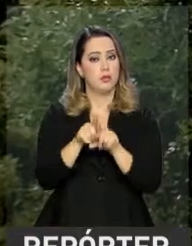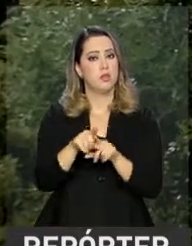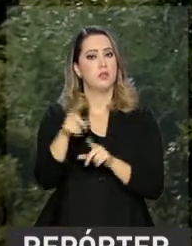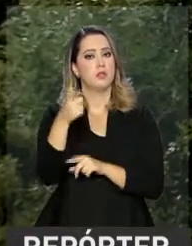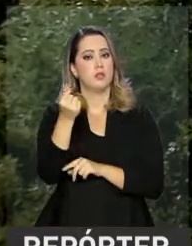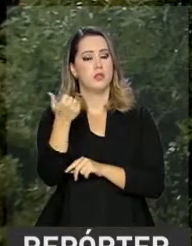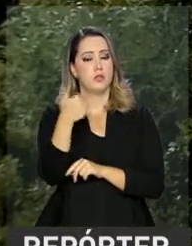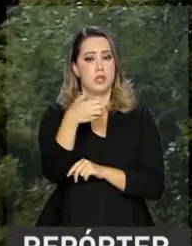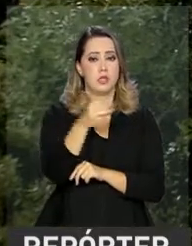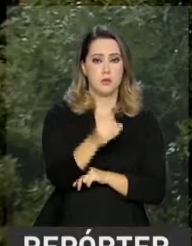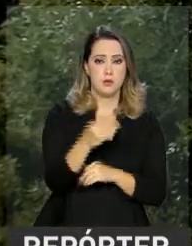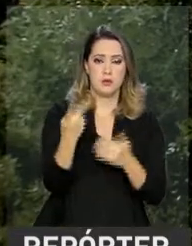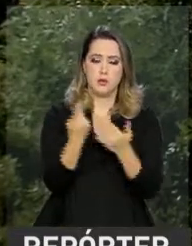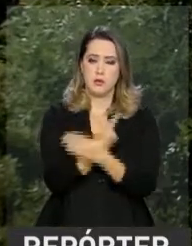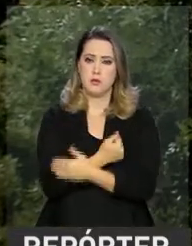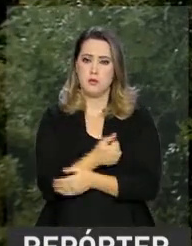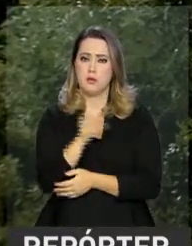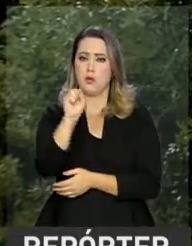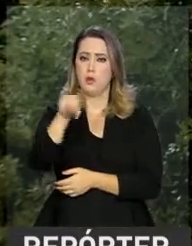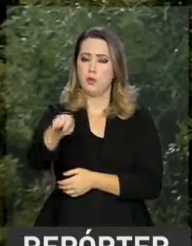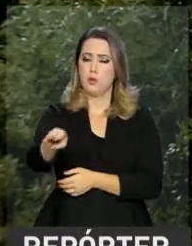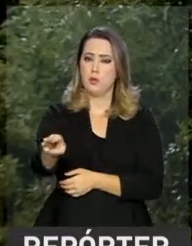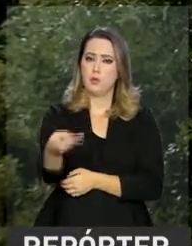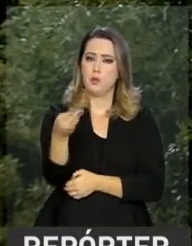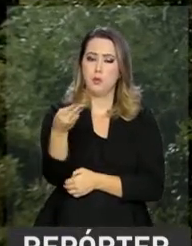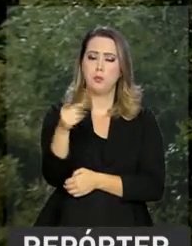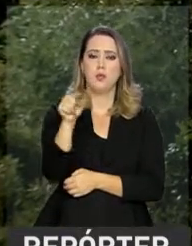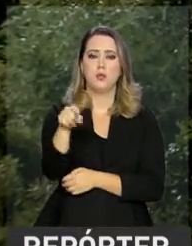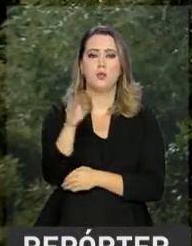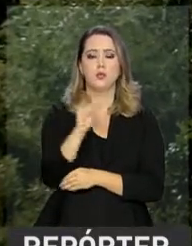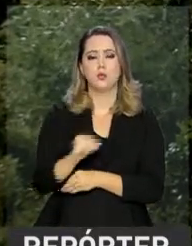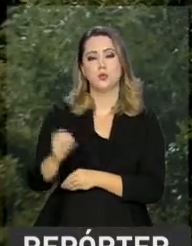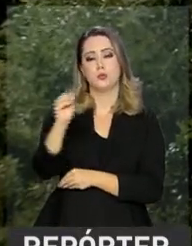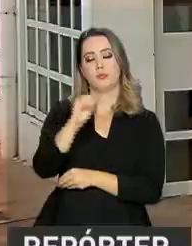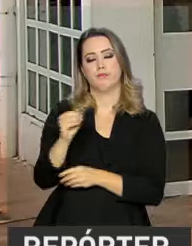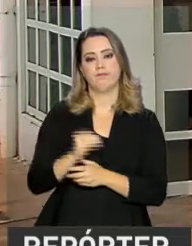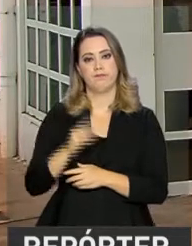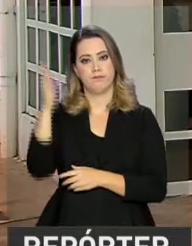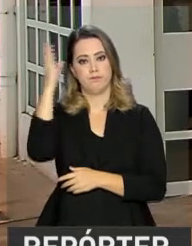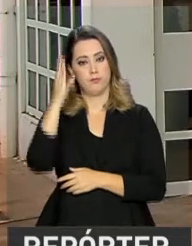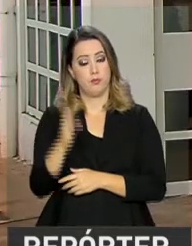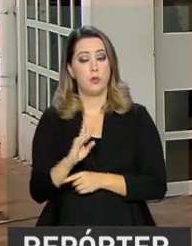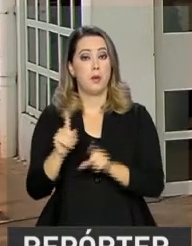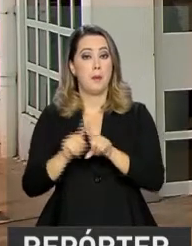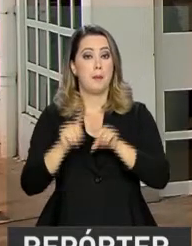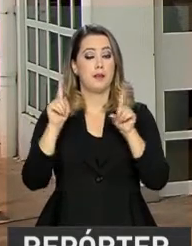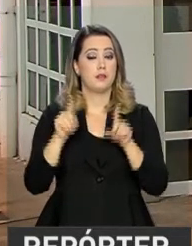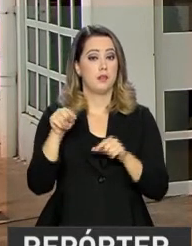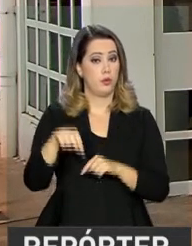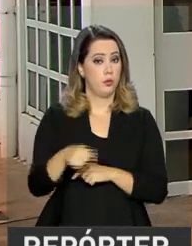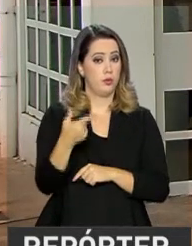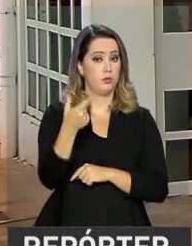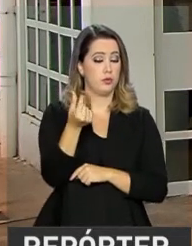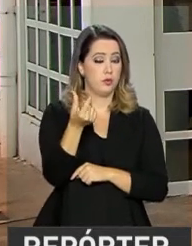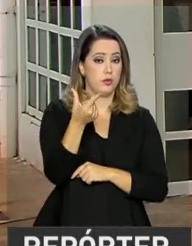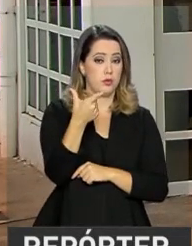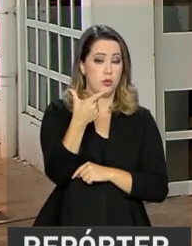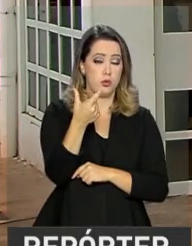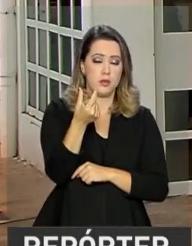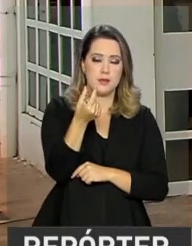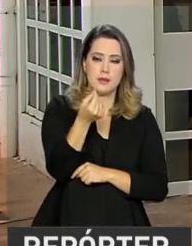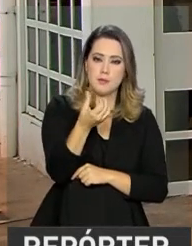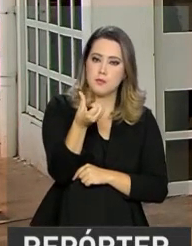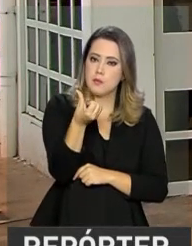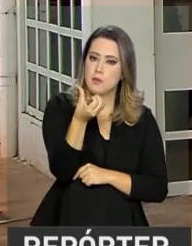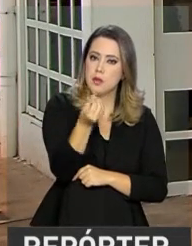2010 foram realizados 8 milhões e 300 mil procedimentos no país já em 2016 esse número saltou para